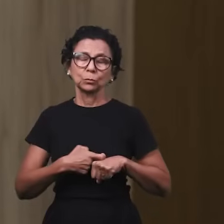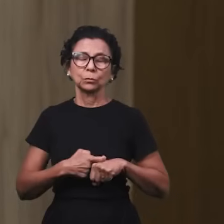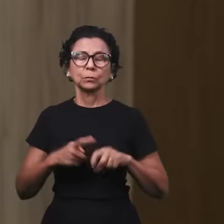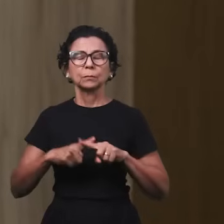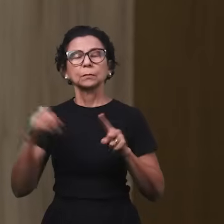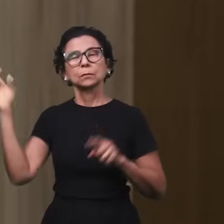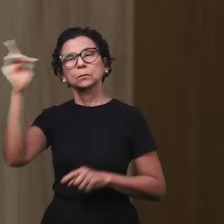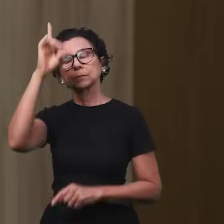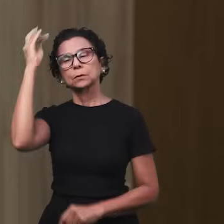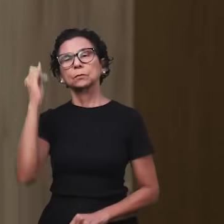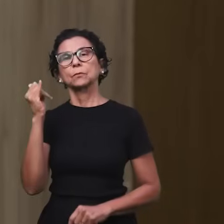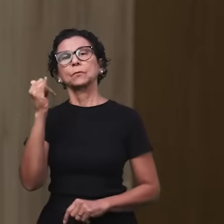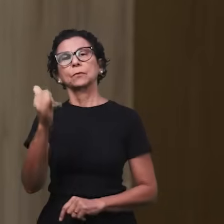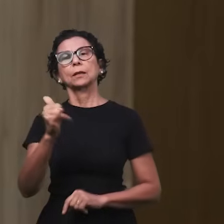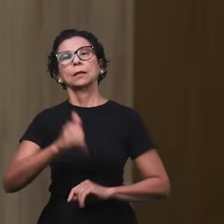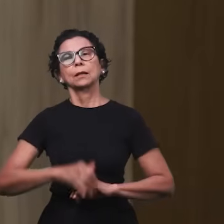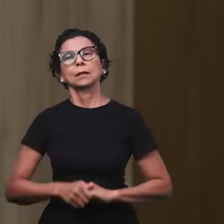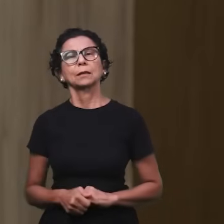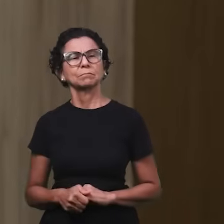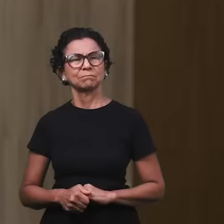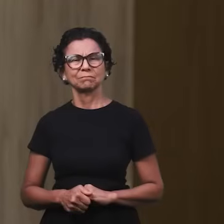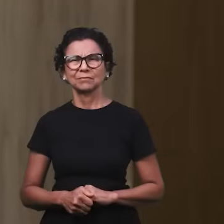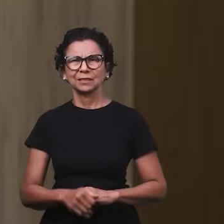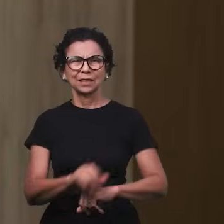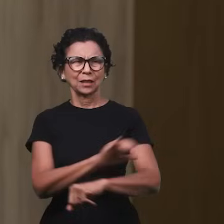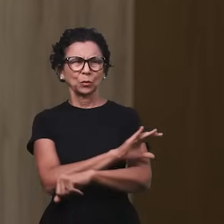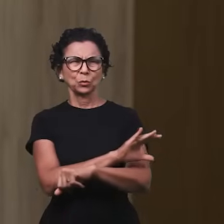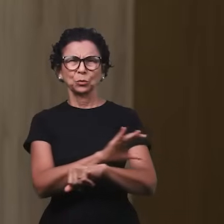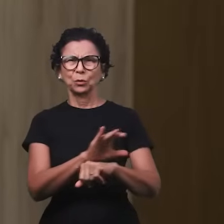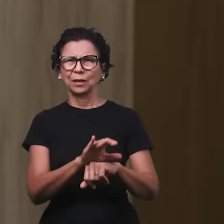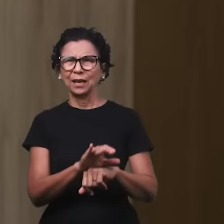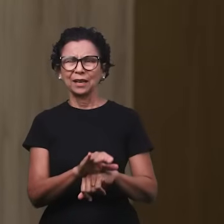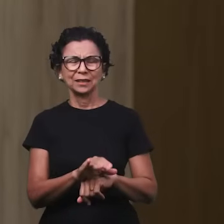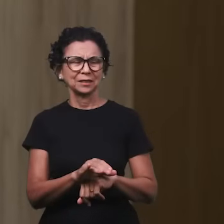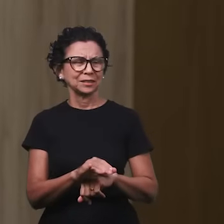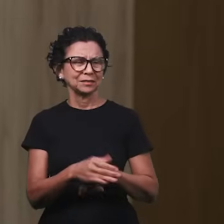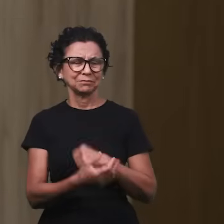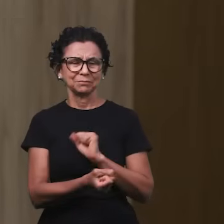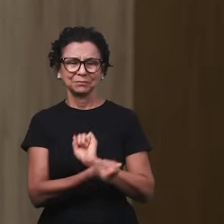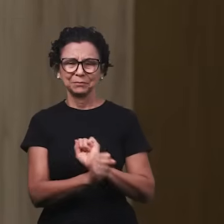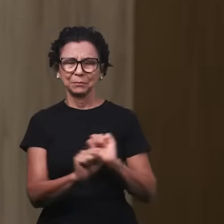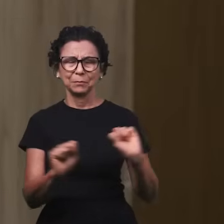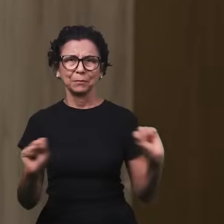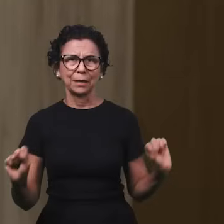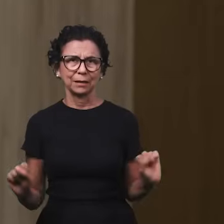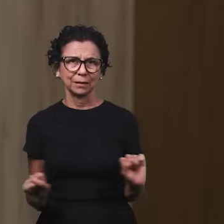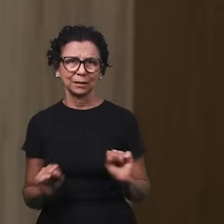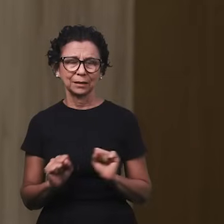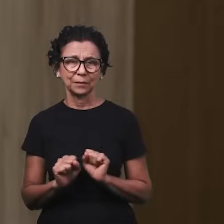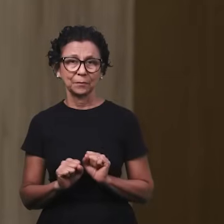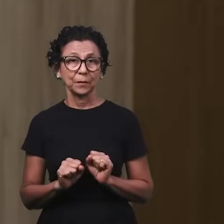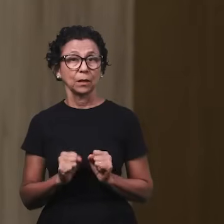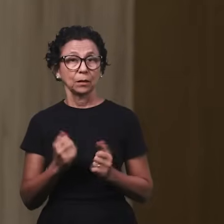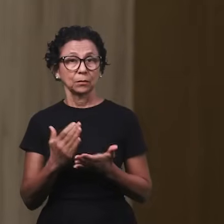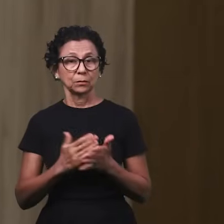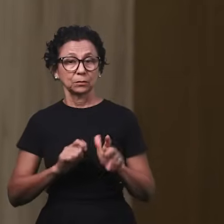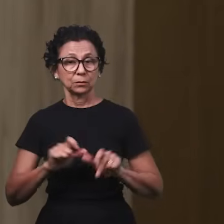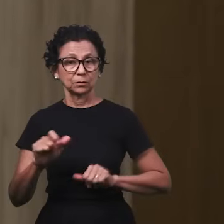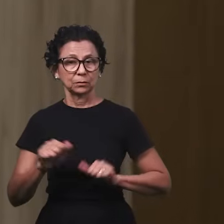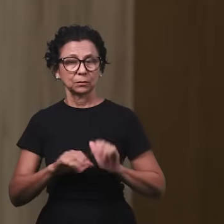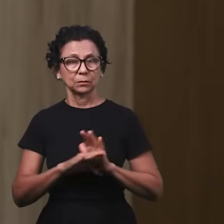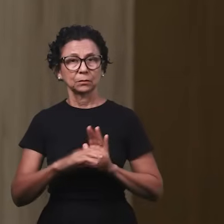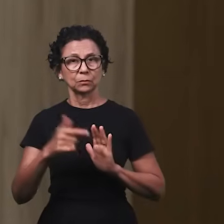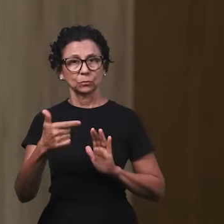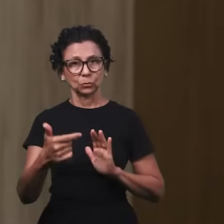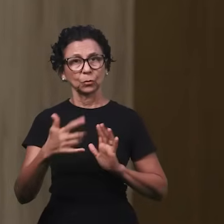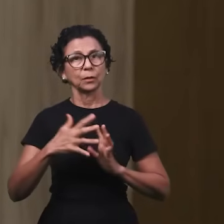o Espírito Santo se revela, esses aspectos culturais são todos nivelados. Prova disso é Atos capítulo 2. Estavam ali